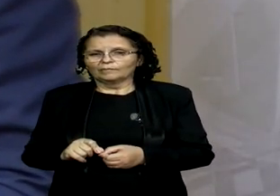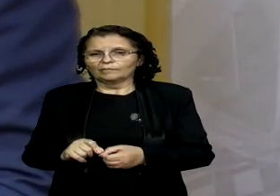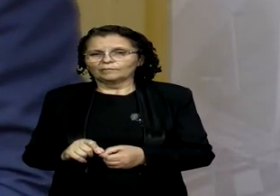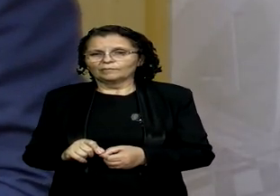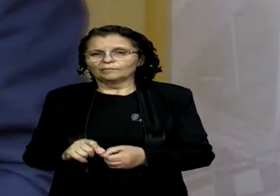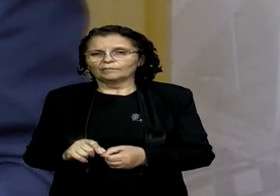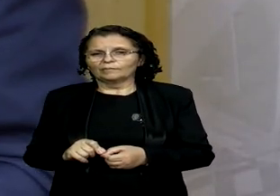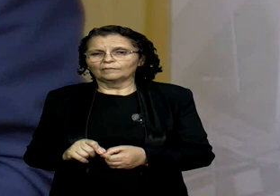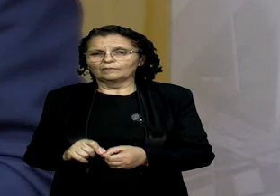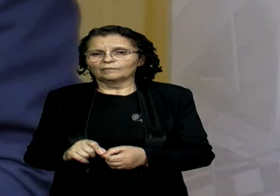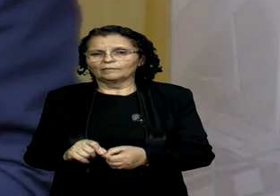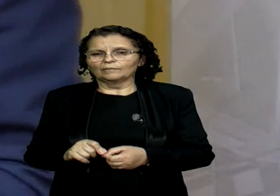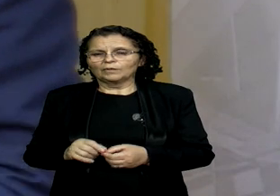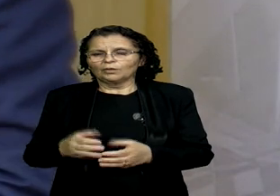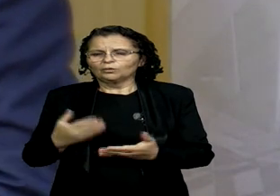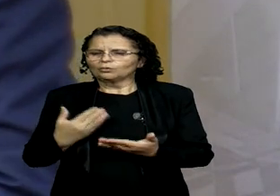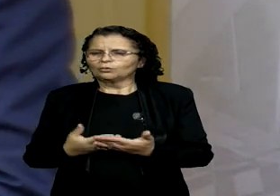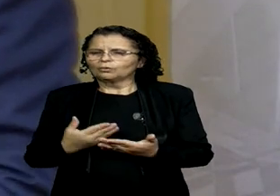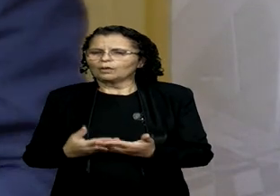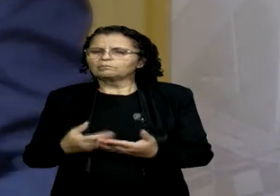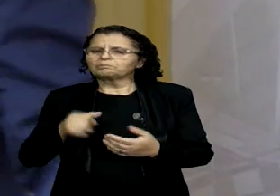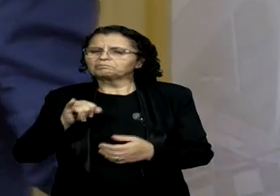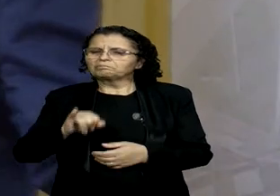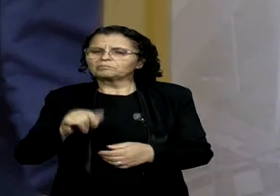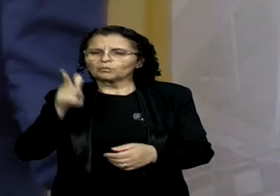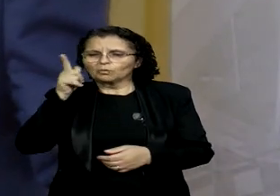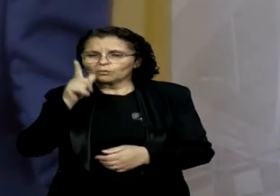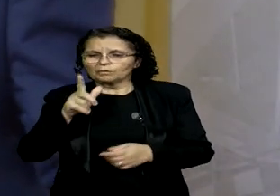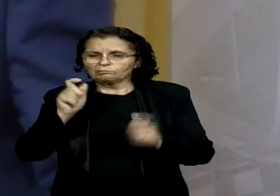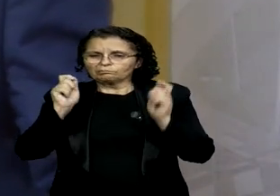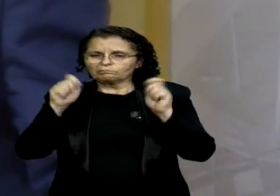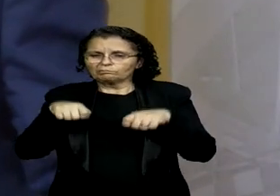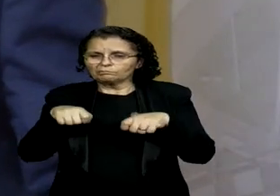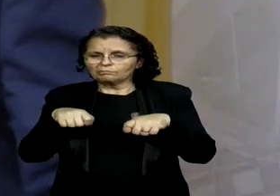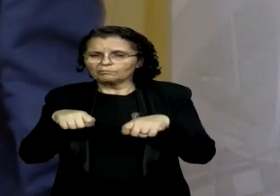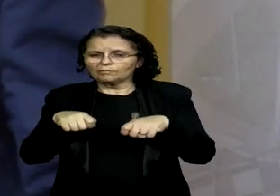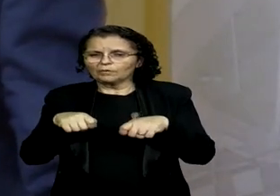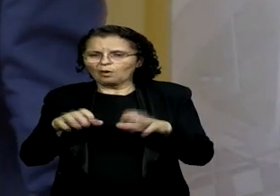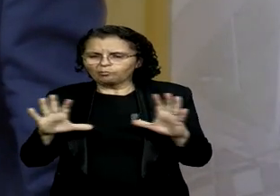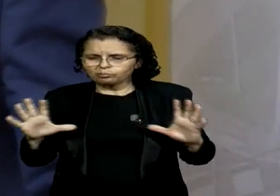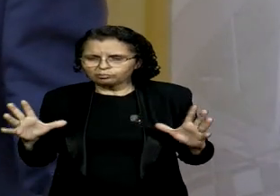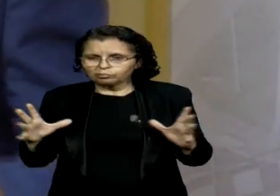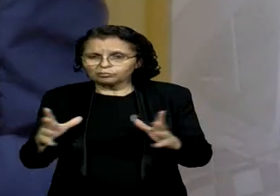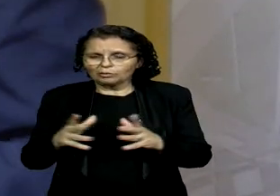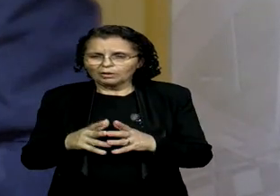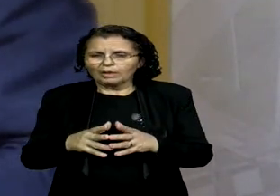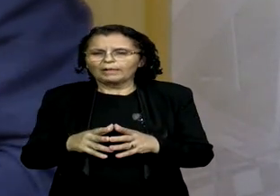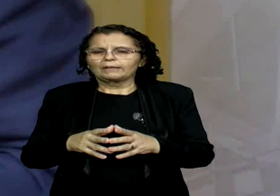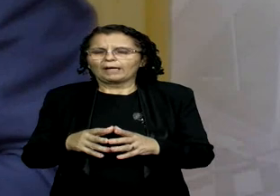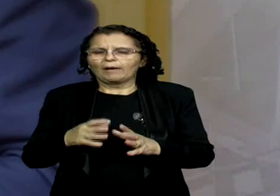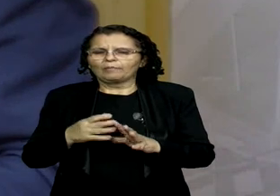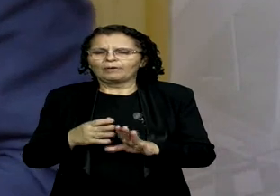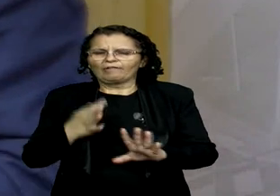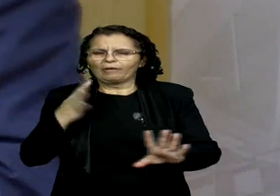esse, estudar a possibilidade de fazer até mesmo, quem sabe, até um mutirão,